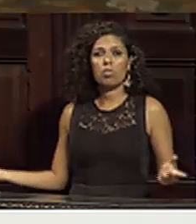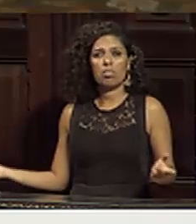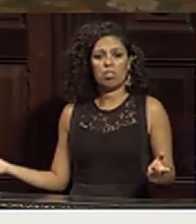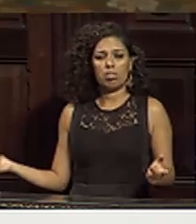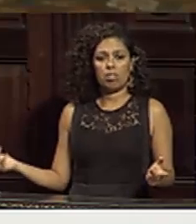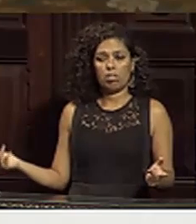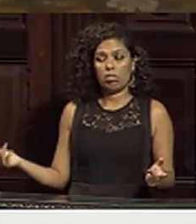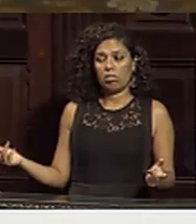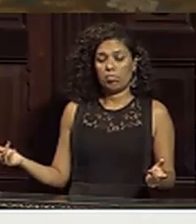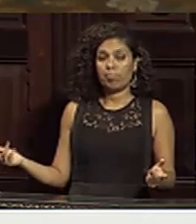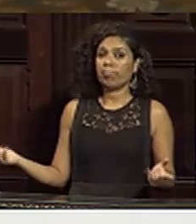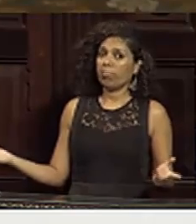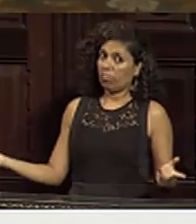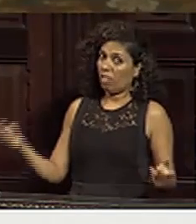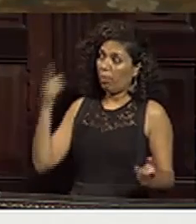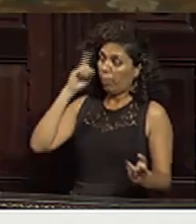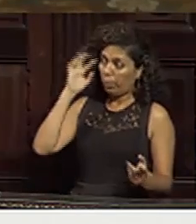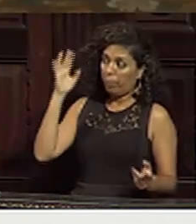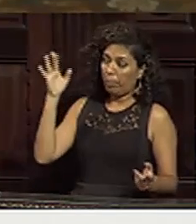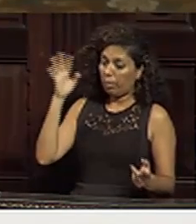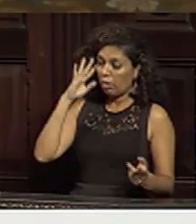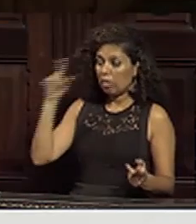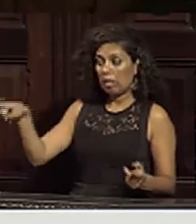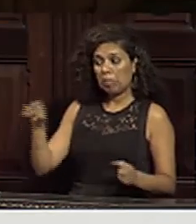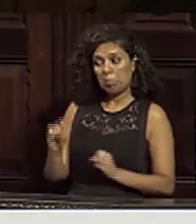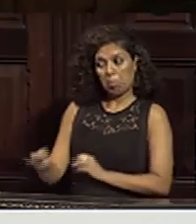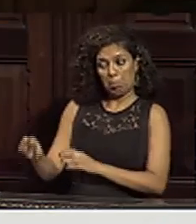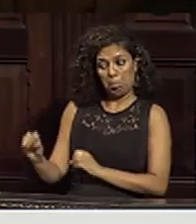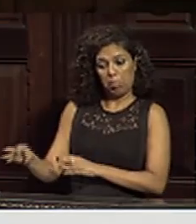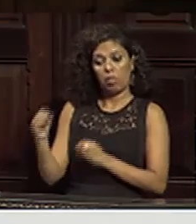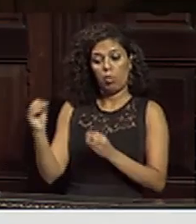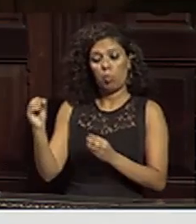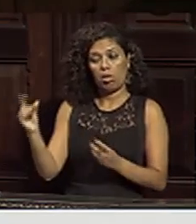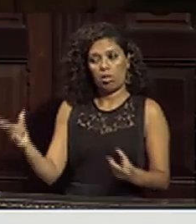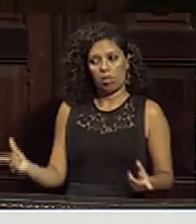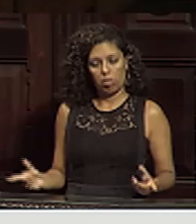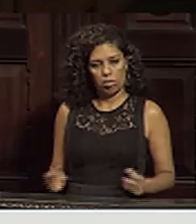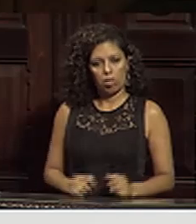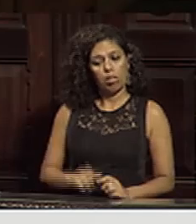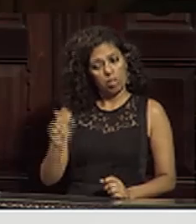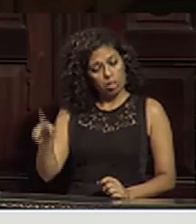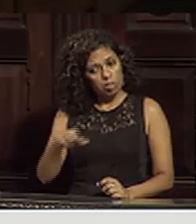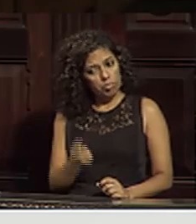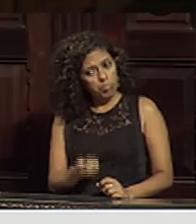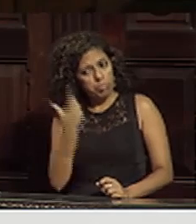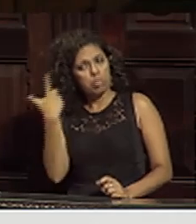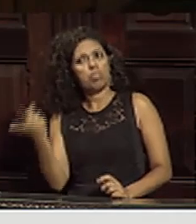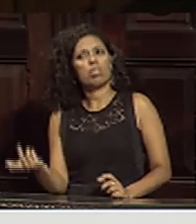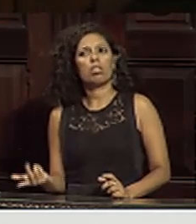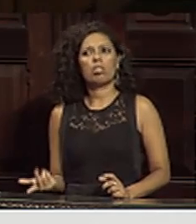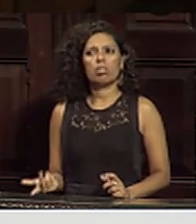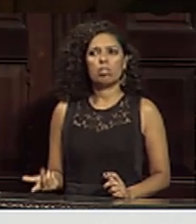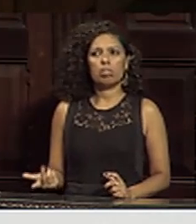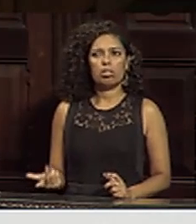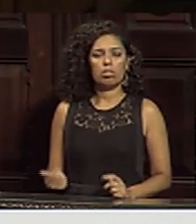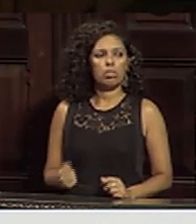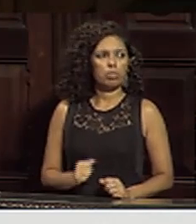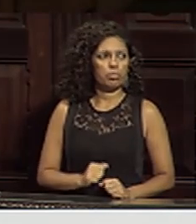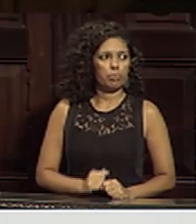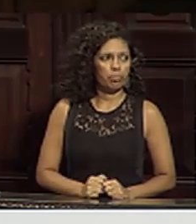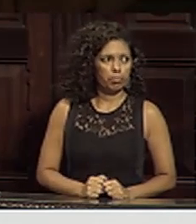imaginando as consciências que ele produziu. Senhor presidente, posso concluir? Por favor, seu tempo já está.